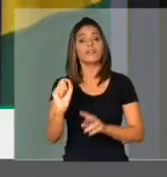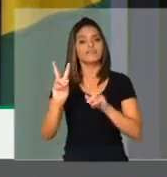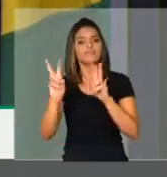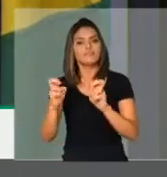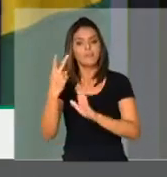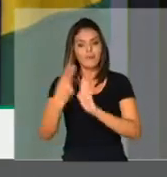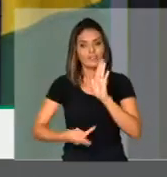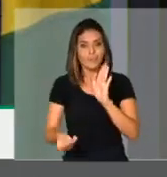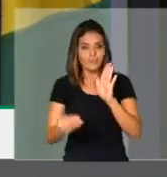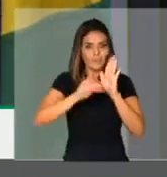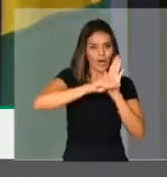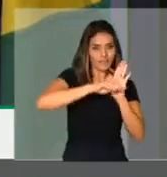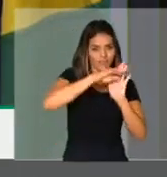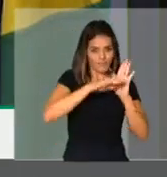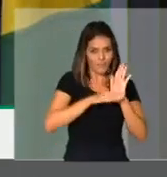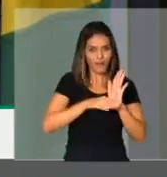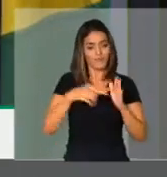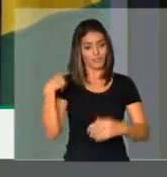momento realmente